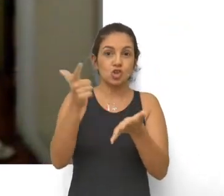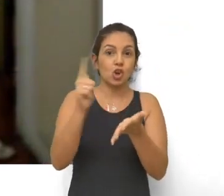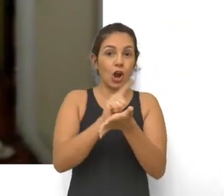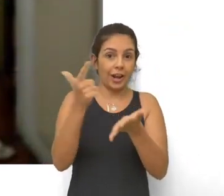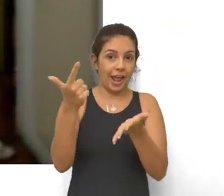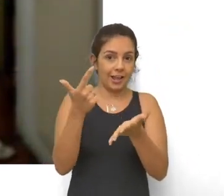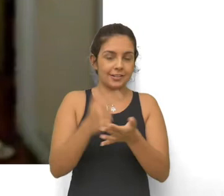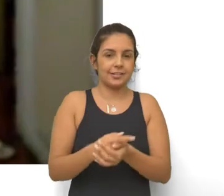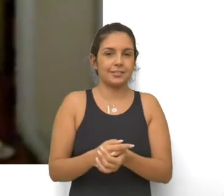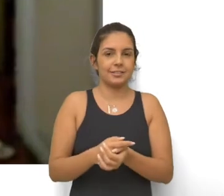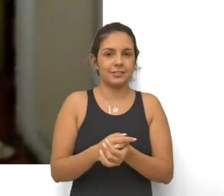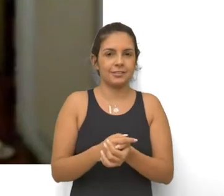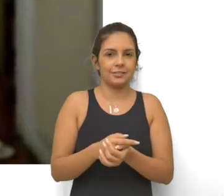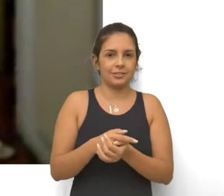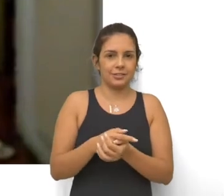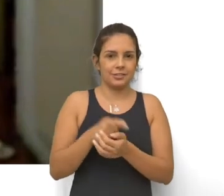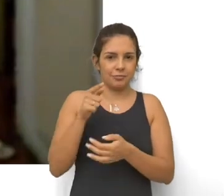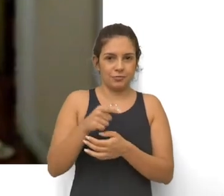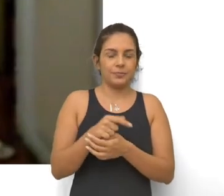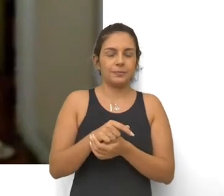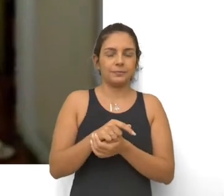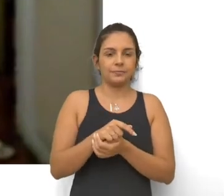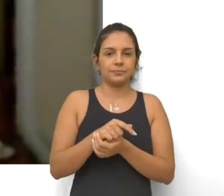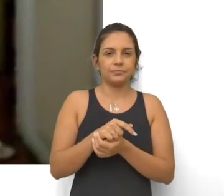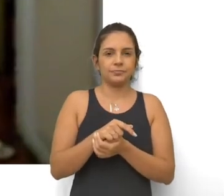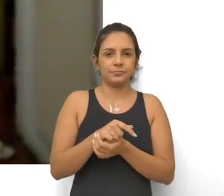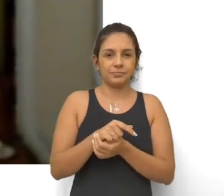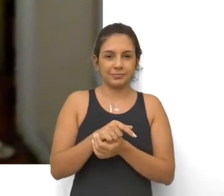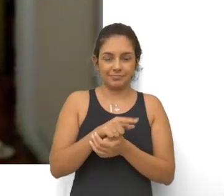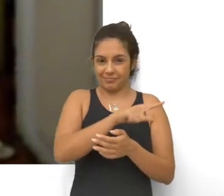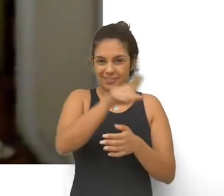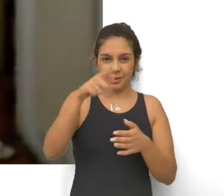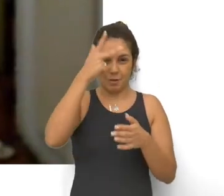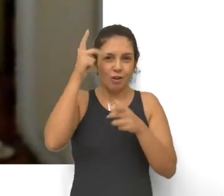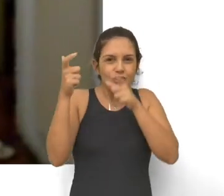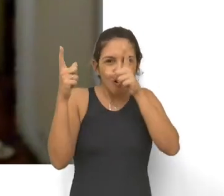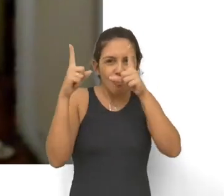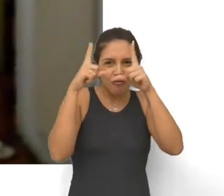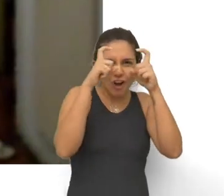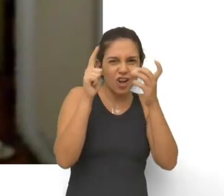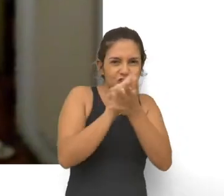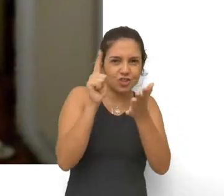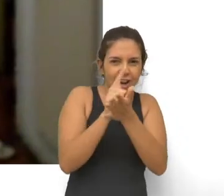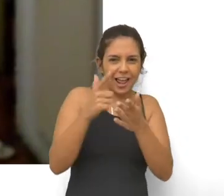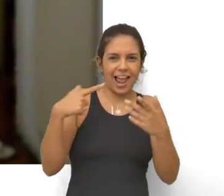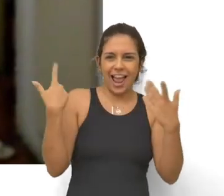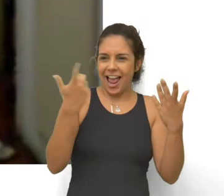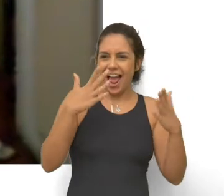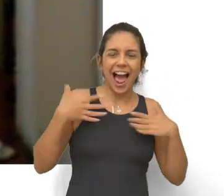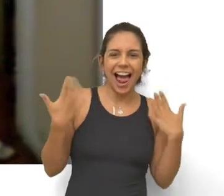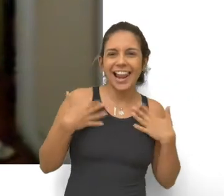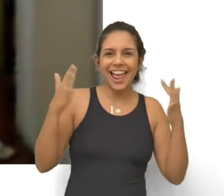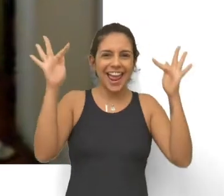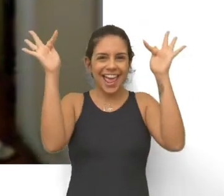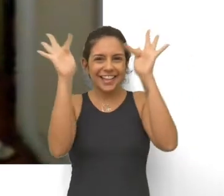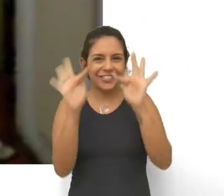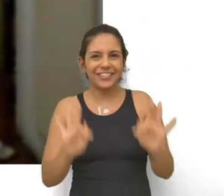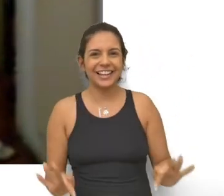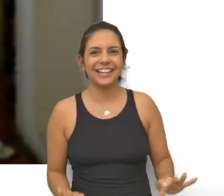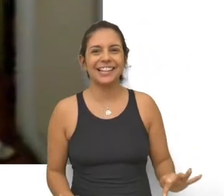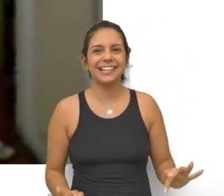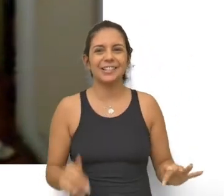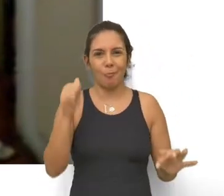em outras capitais também, mas aqui foi imensa. Essa alegria, essa sensação de liberdade, de pessoas,